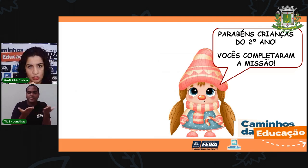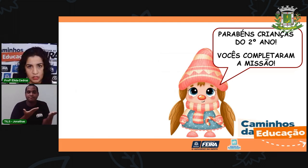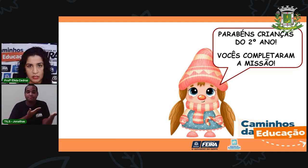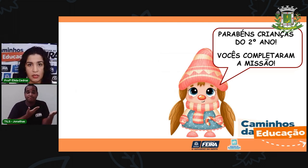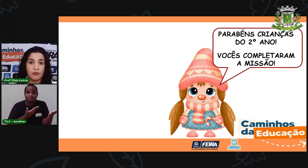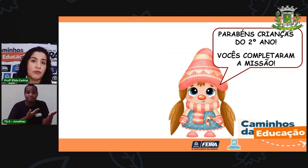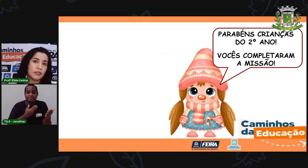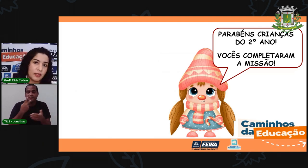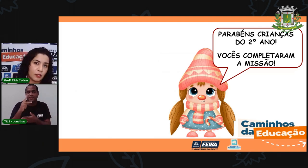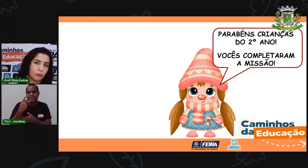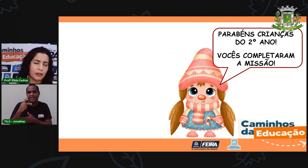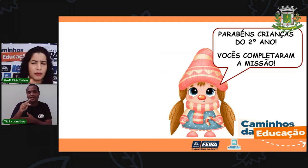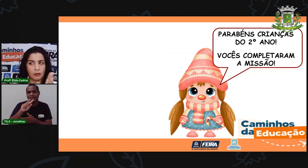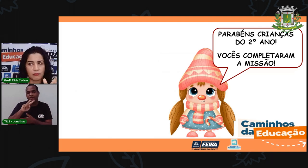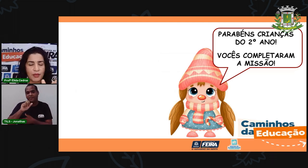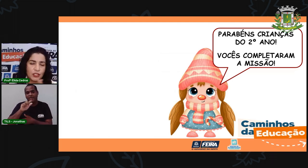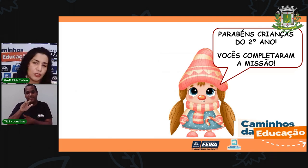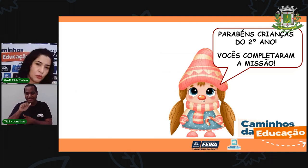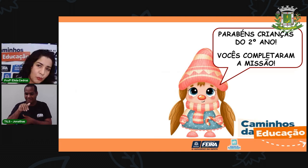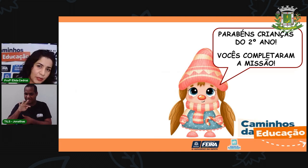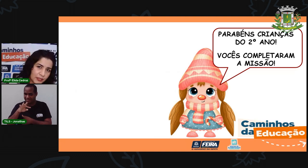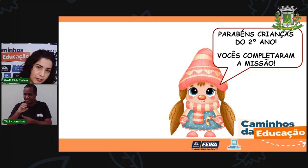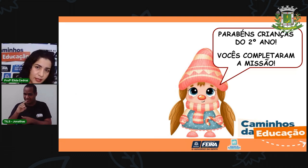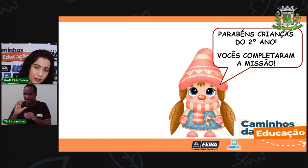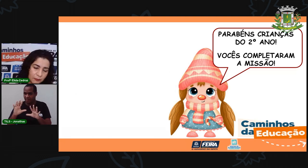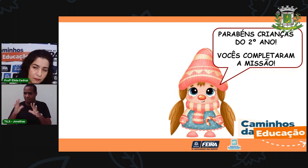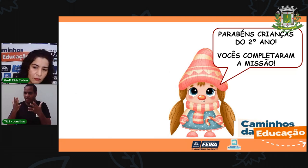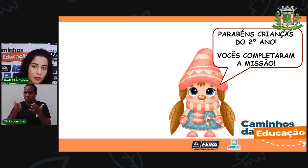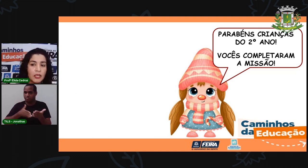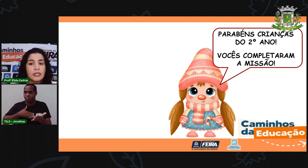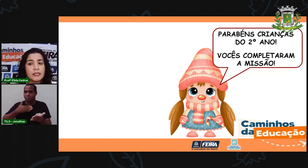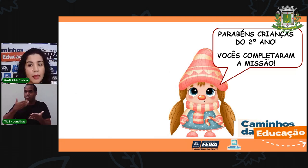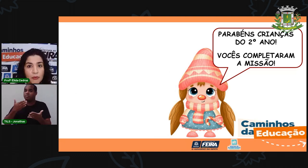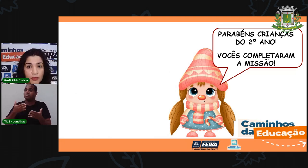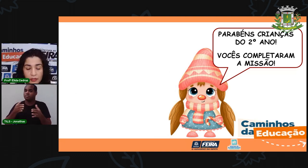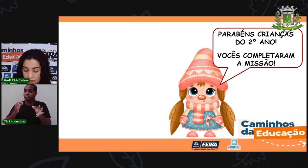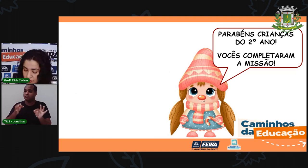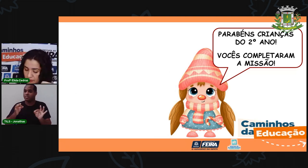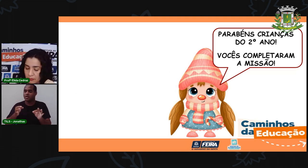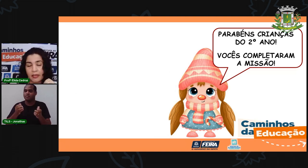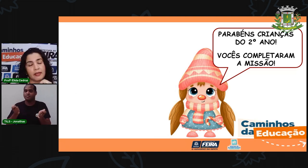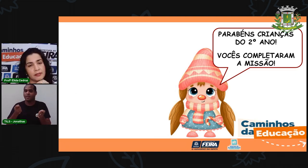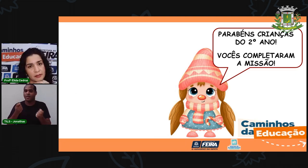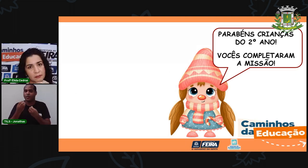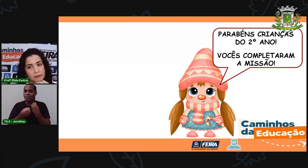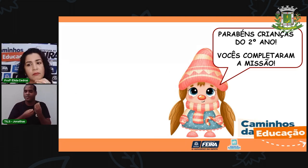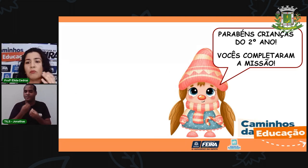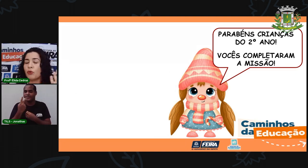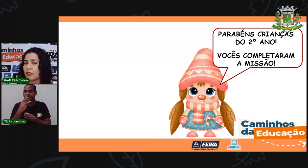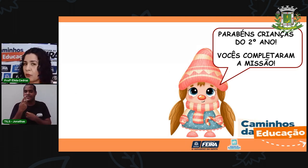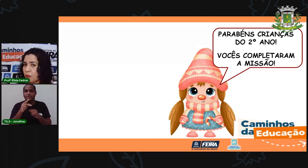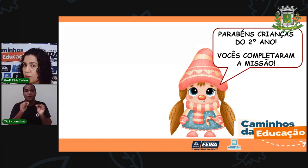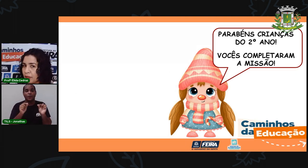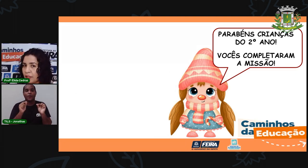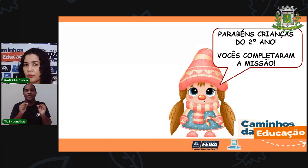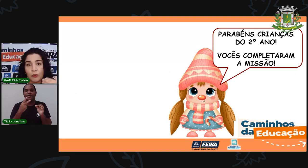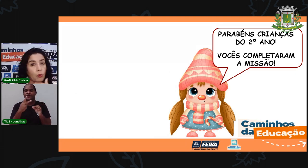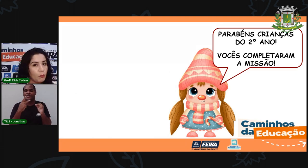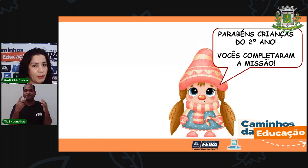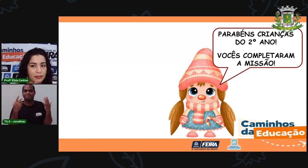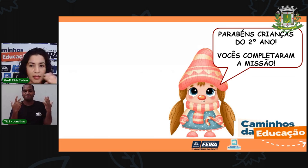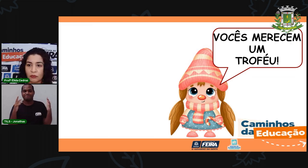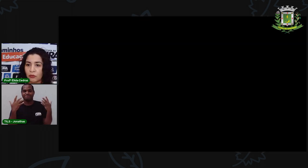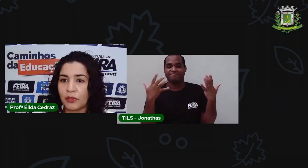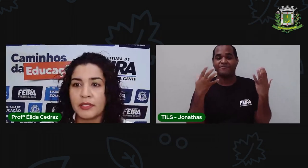Valentina fizeram para a festa surpresa dela. Sabe o que vocês merecem? Por ter cumprido,